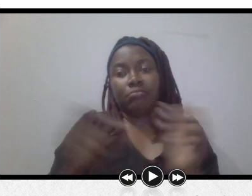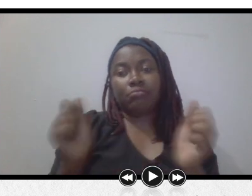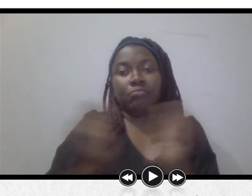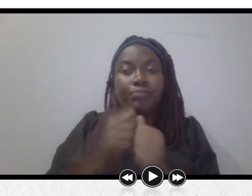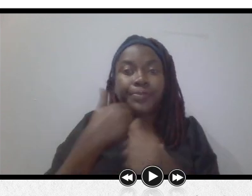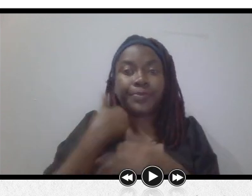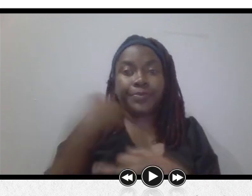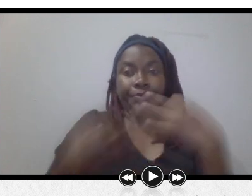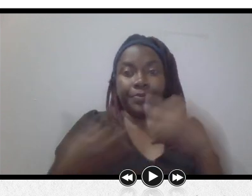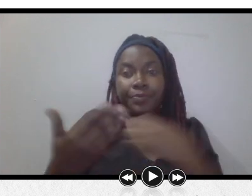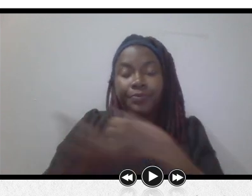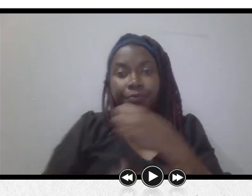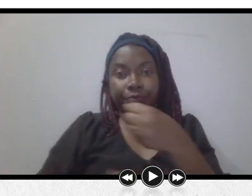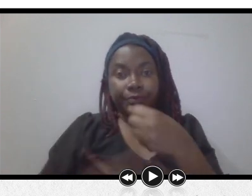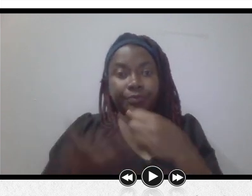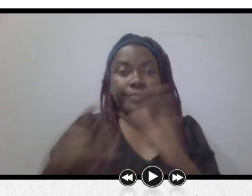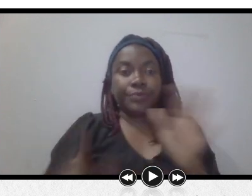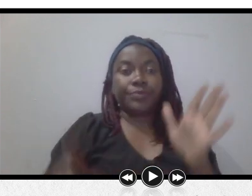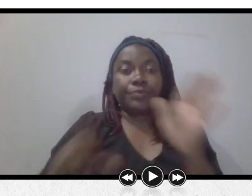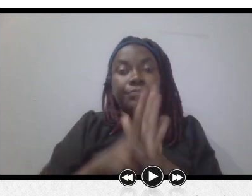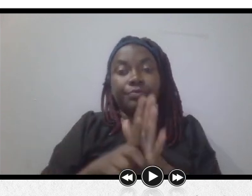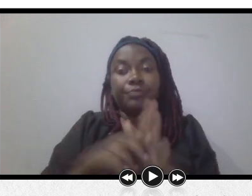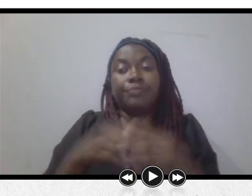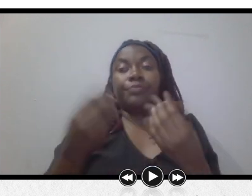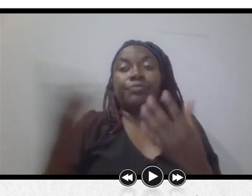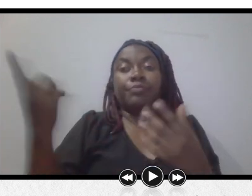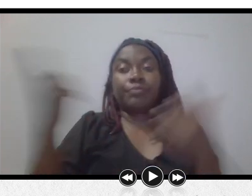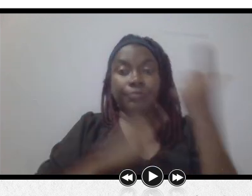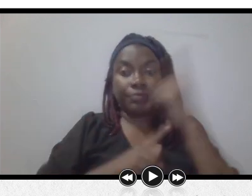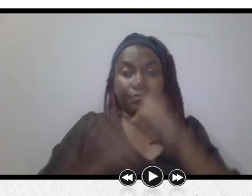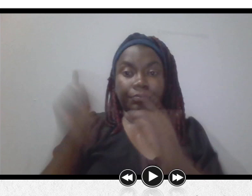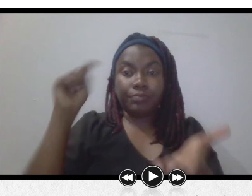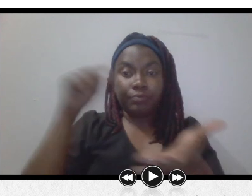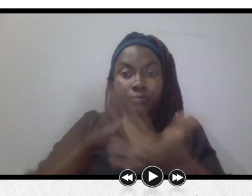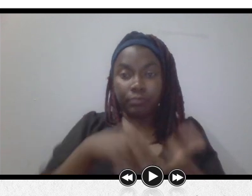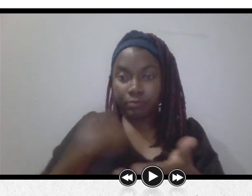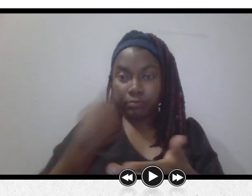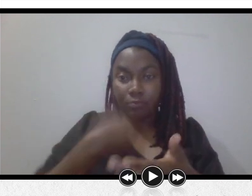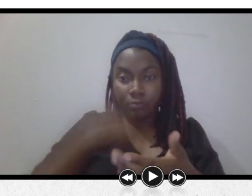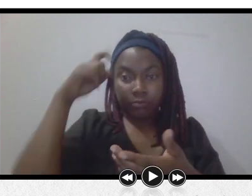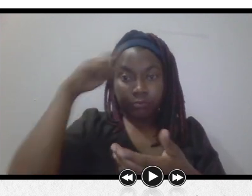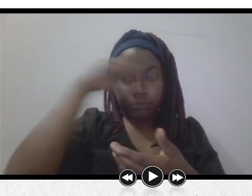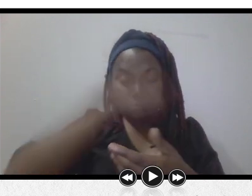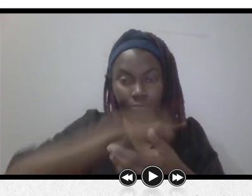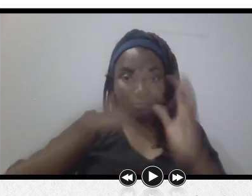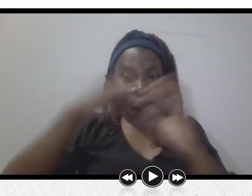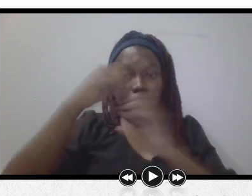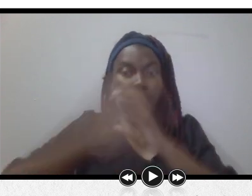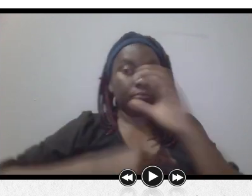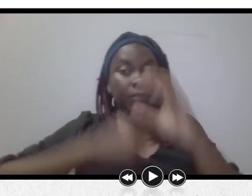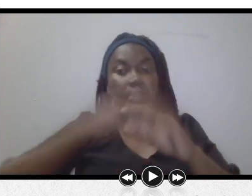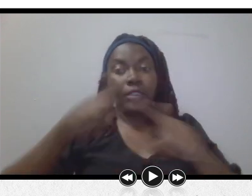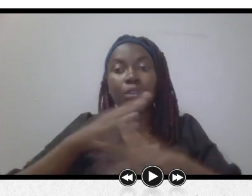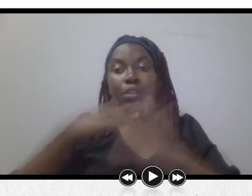juridicidade, ou seja, com base na legislação, para que possamos alcançar os nossos desafios de universalização